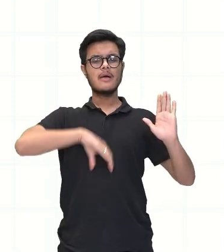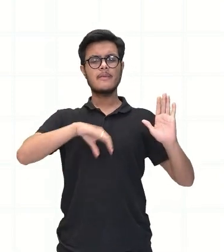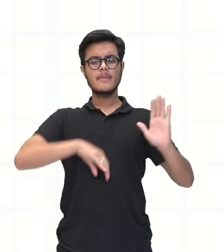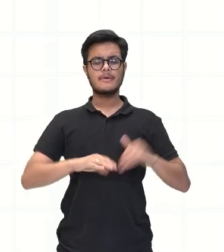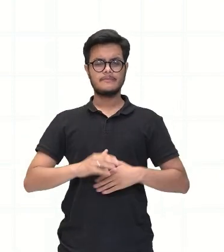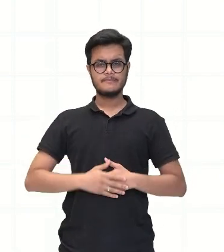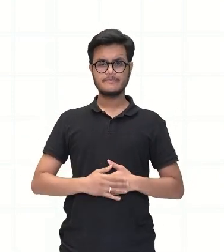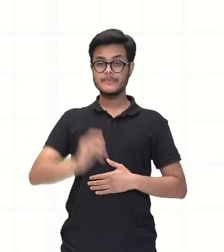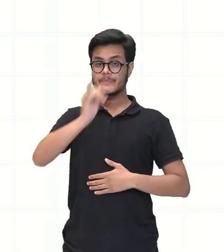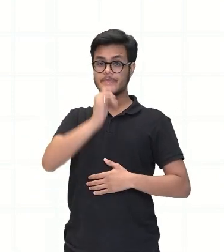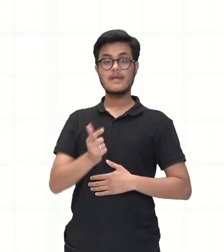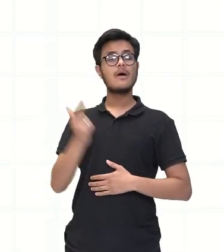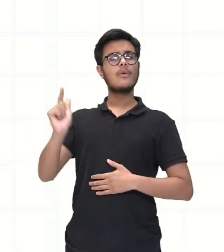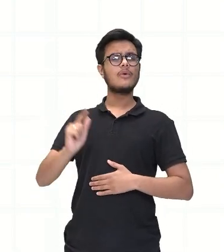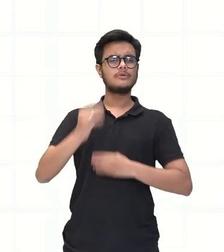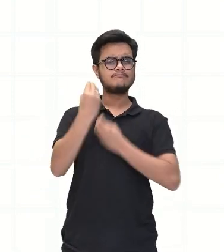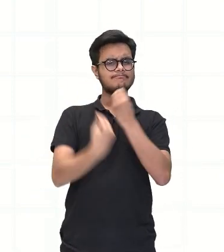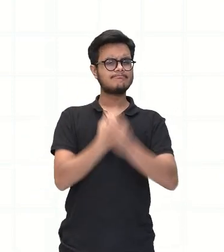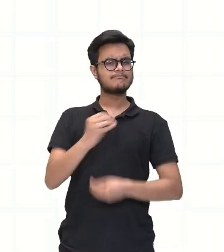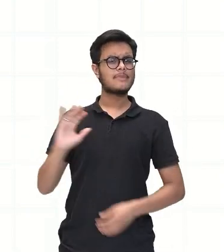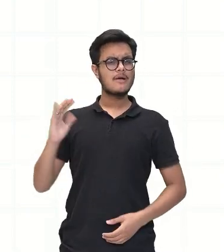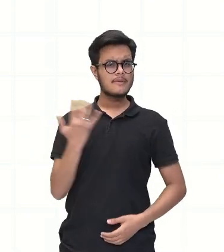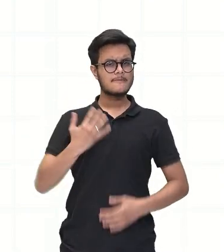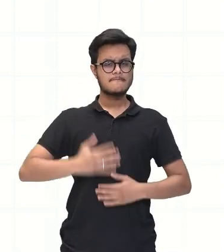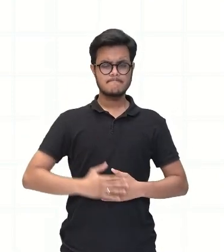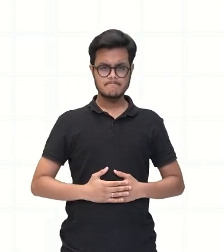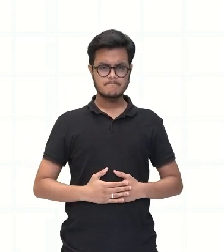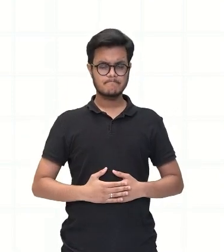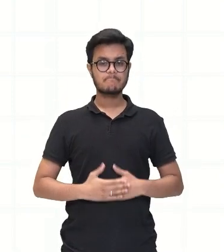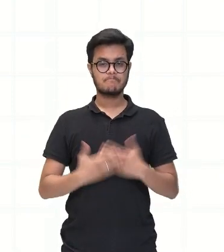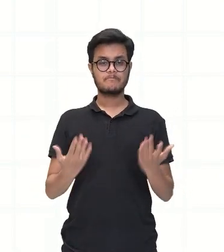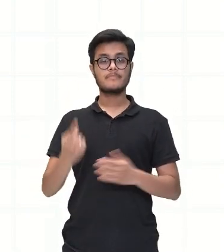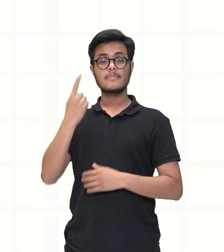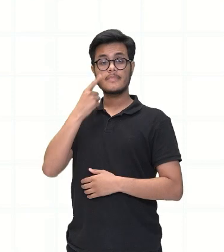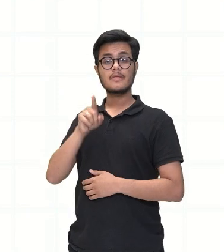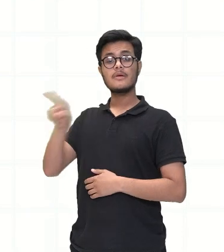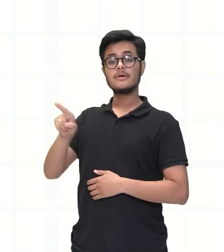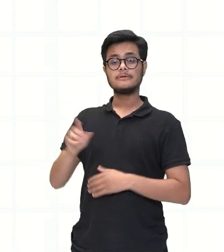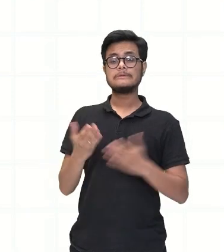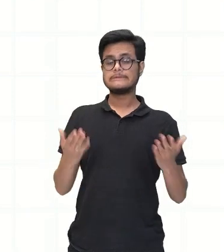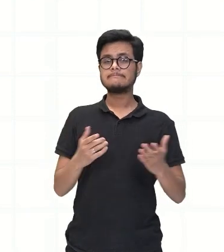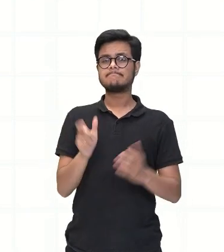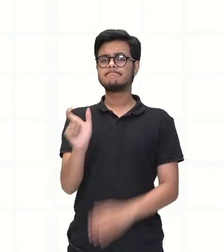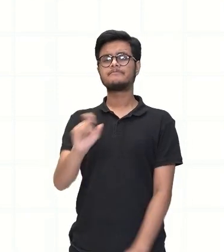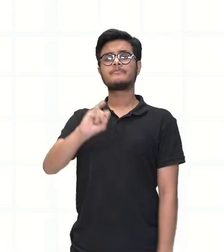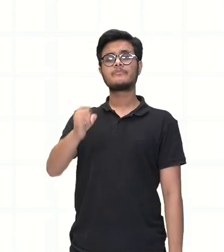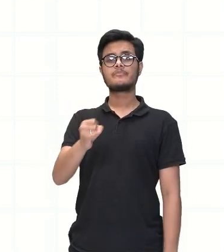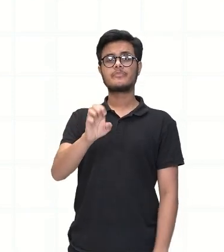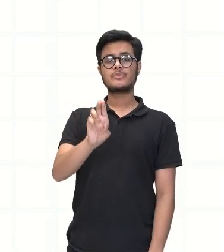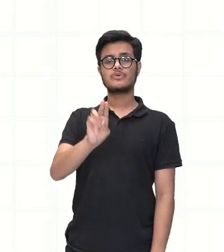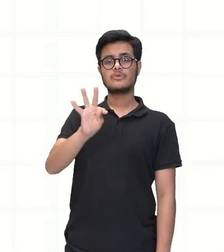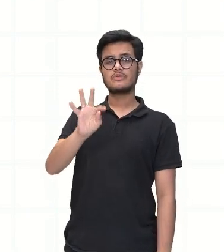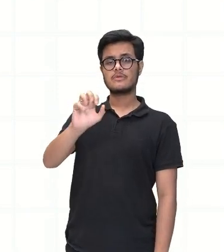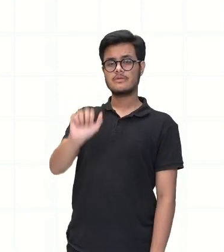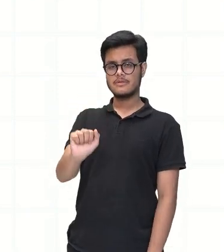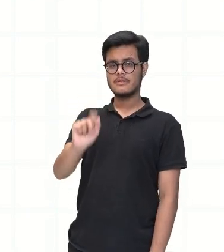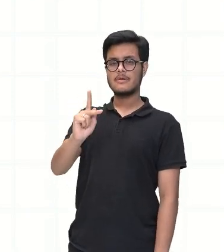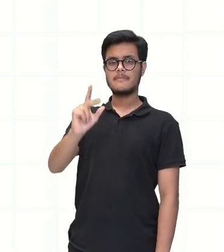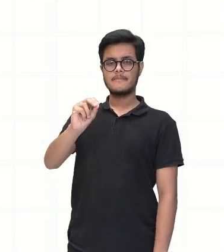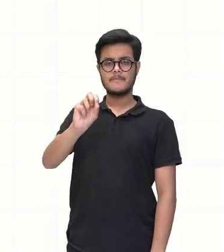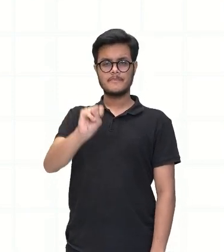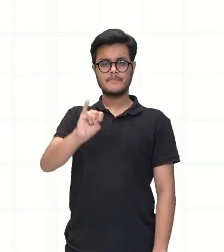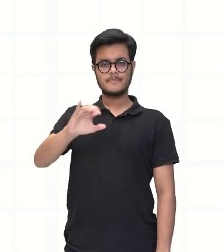esse outro processo aqui. Olha, vamos prosseguindo aqui. Observe aí. Vamos falar sobre o processo de